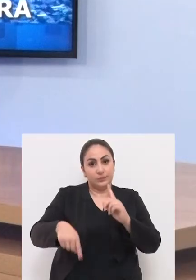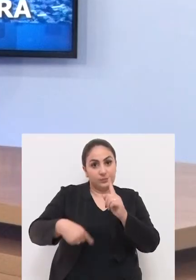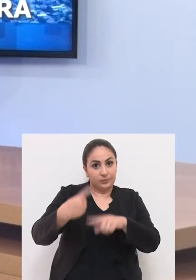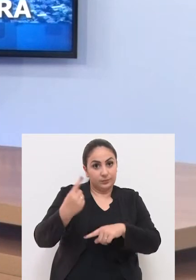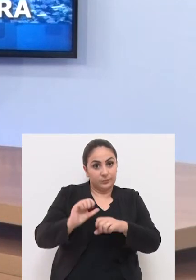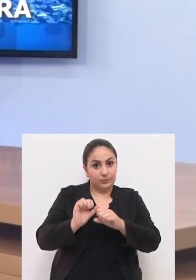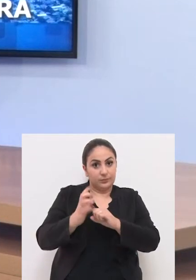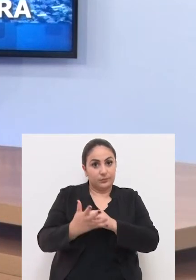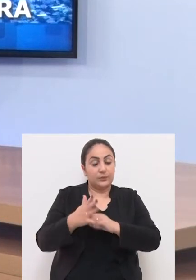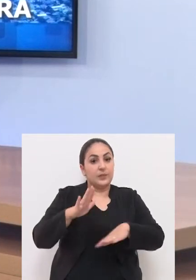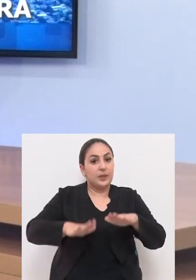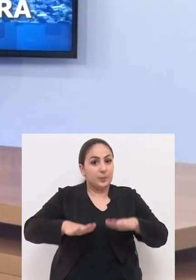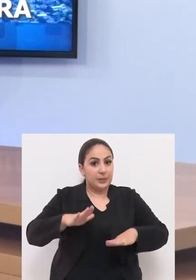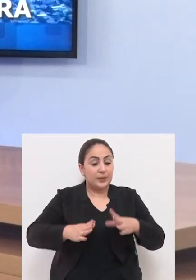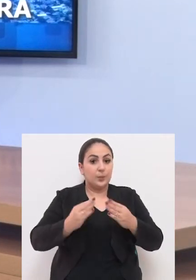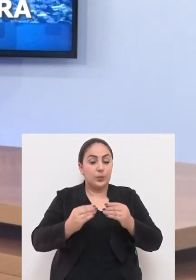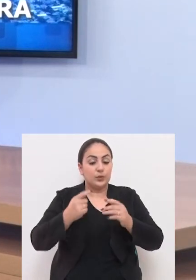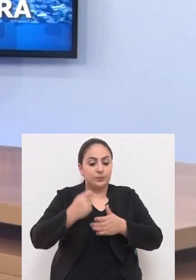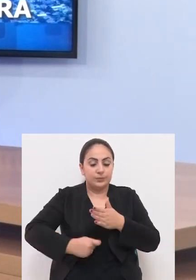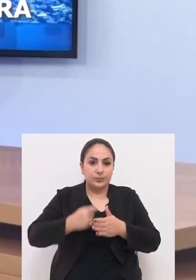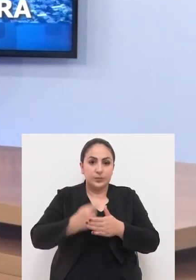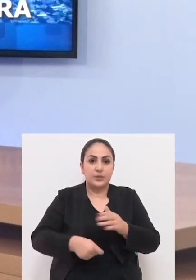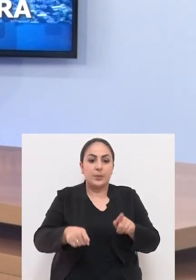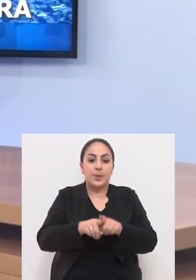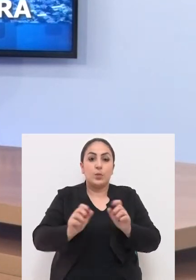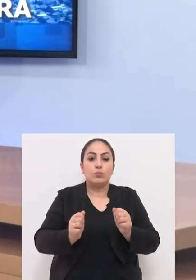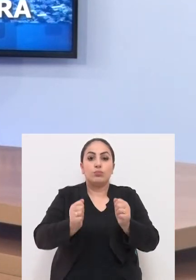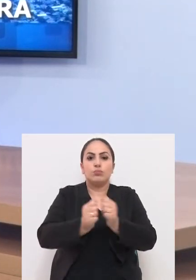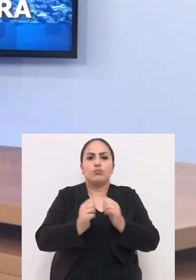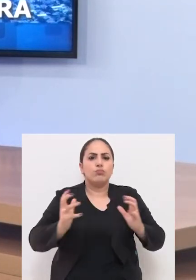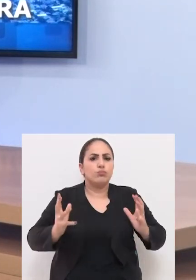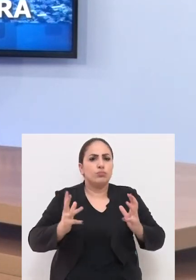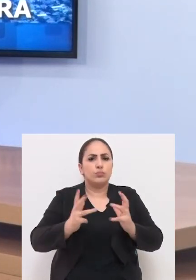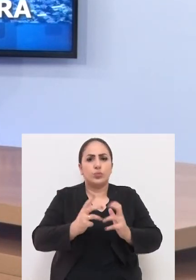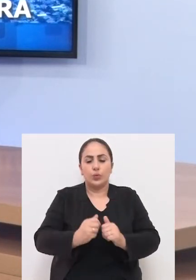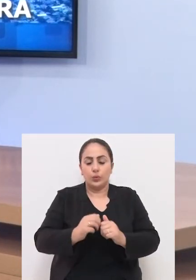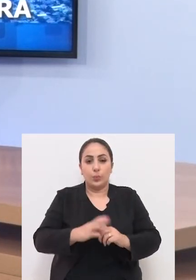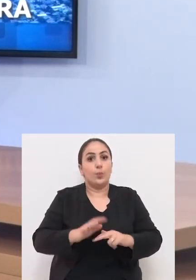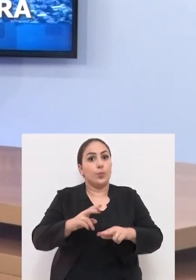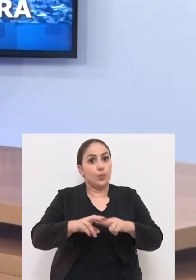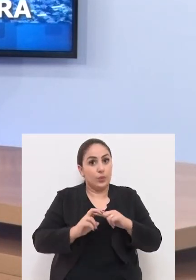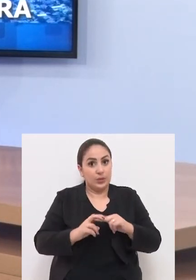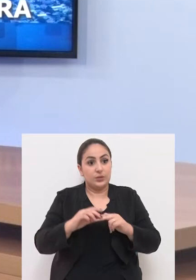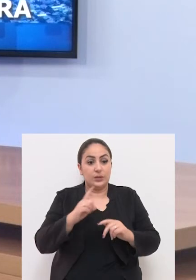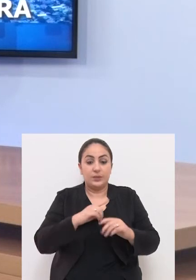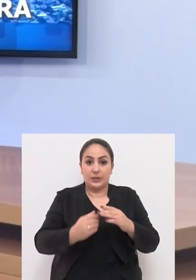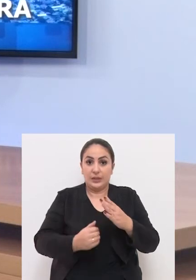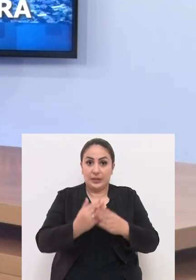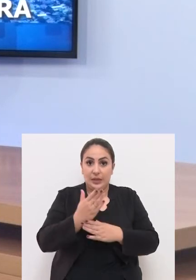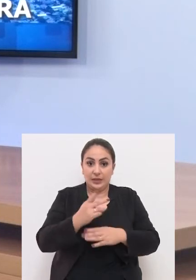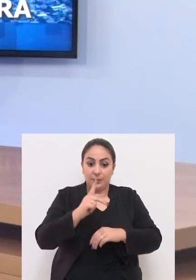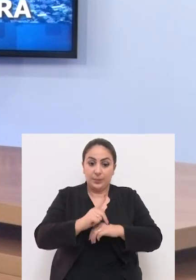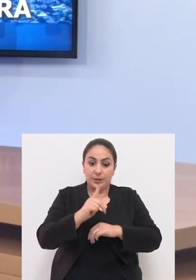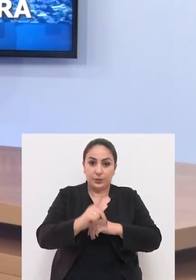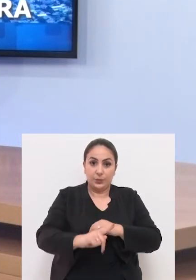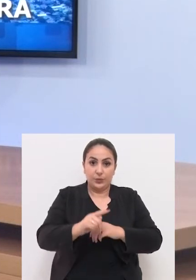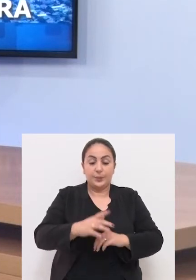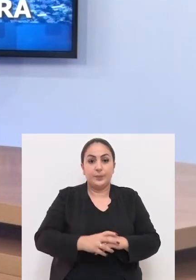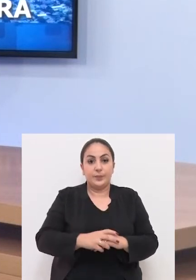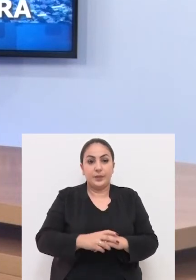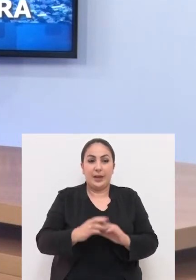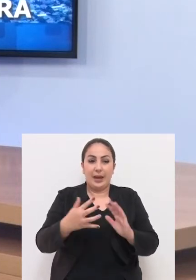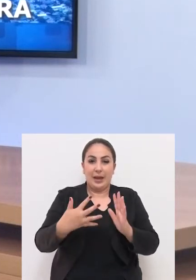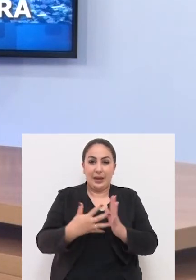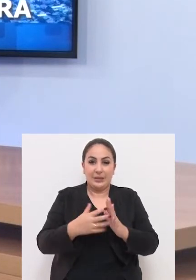O combate ao coronavírus depende muito do esforço e união de todos. Por isso, foram criadas em